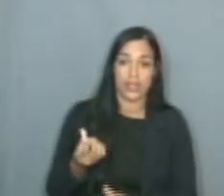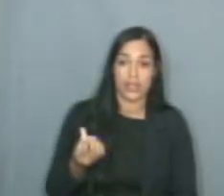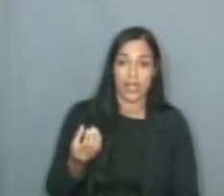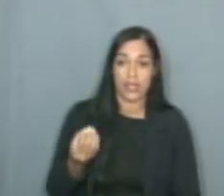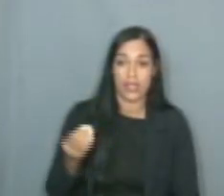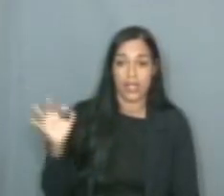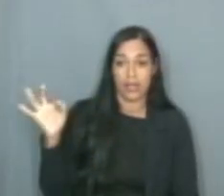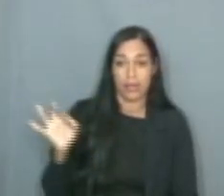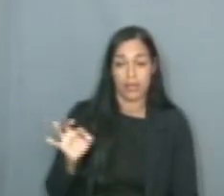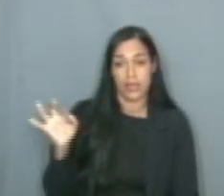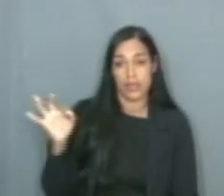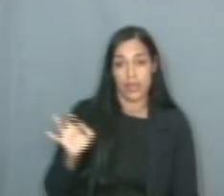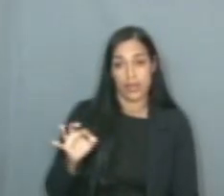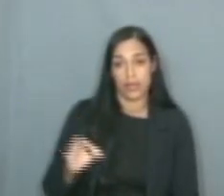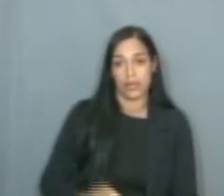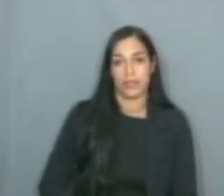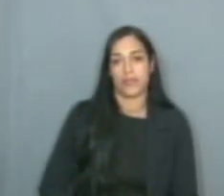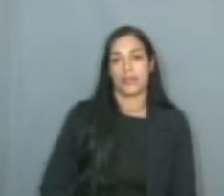60%.